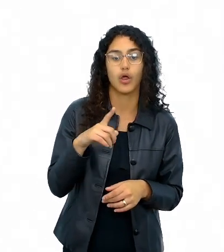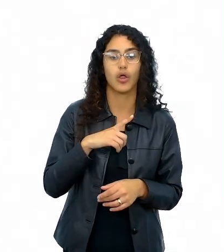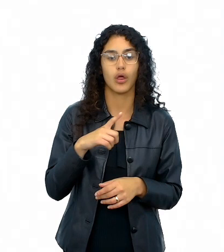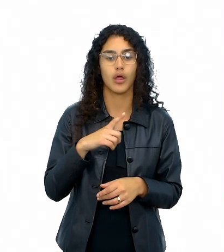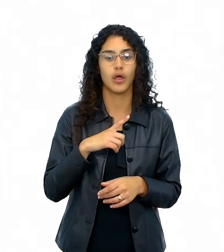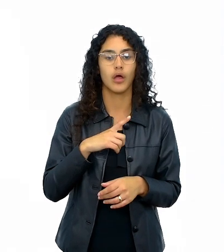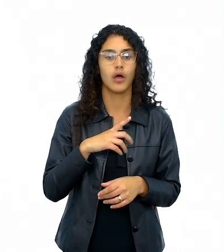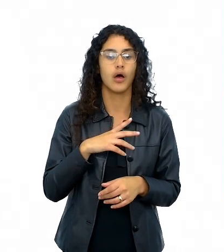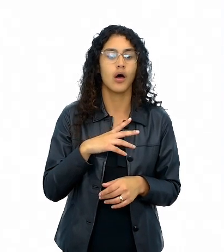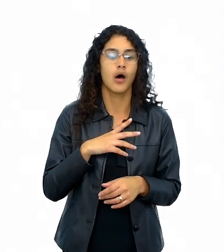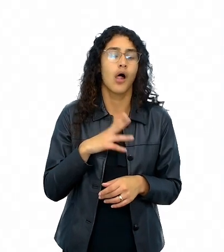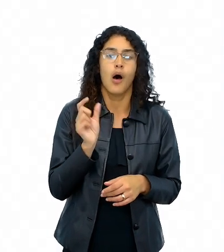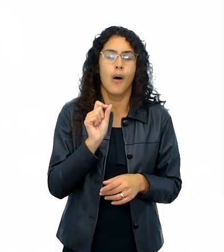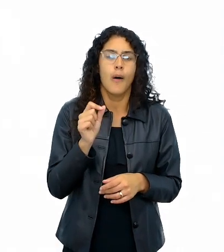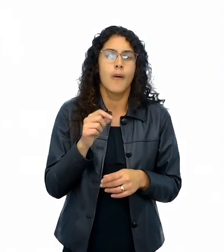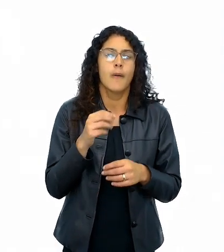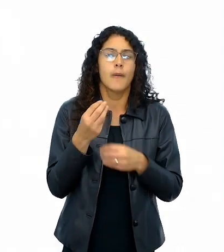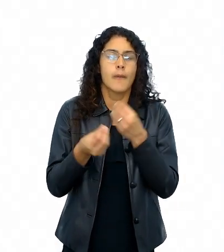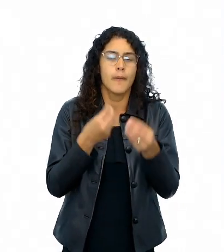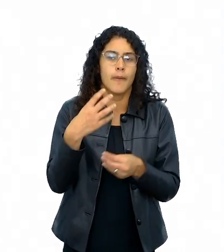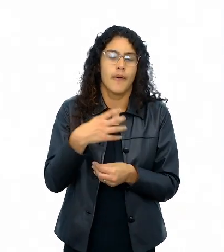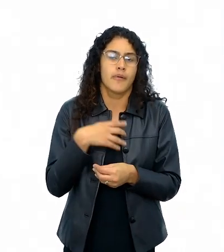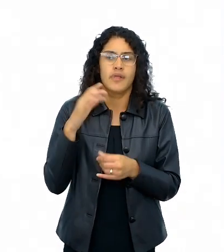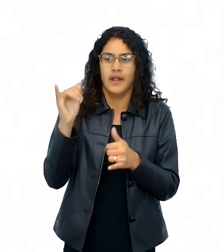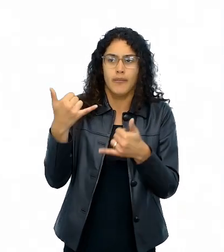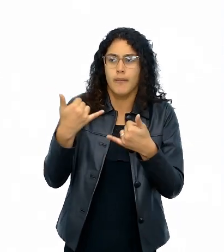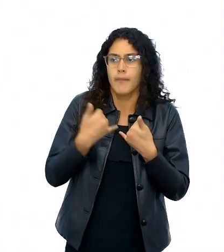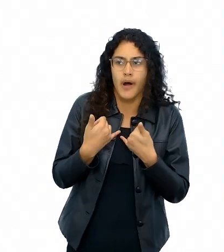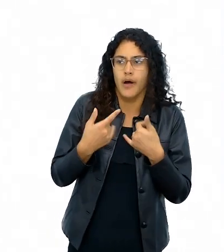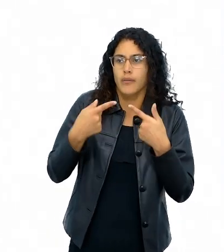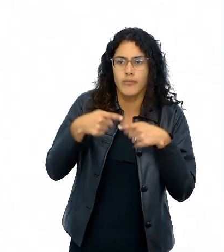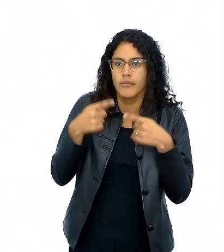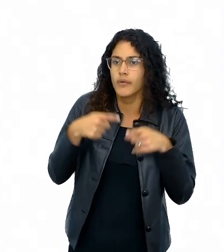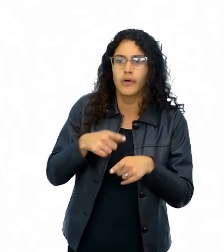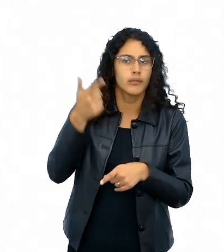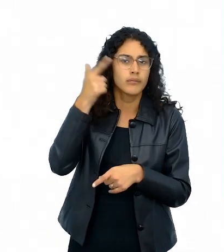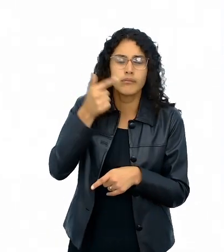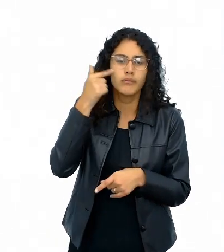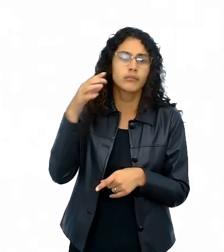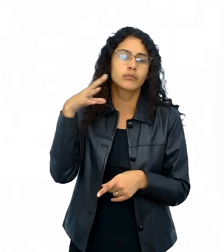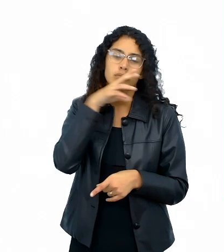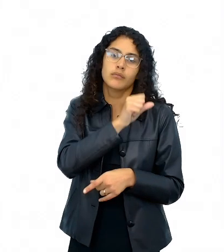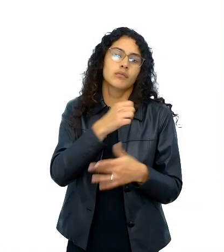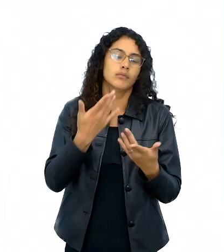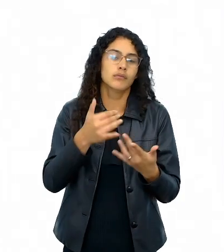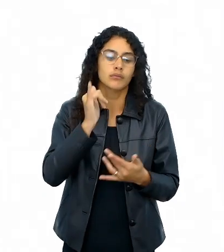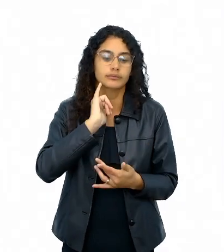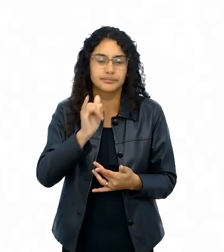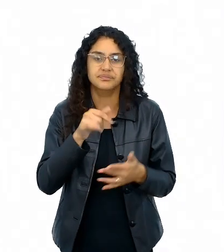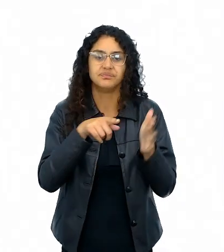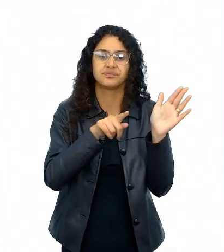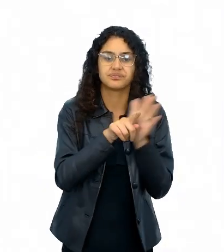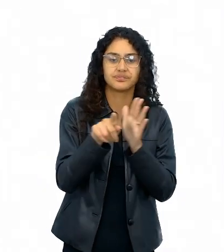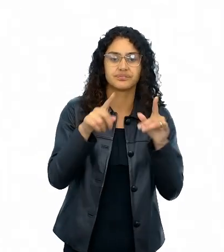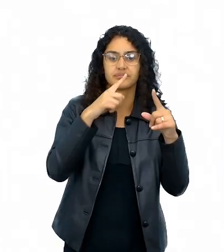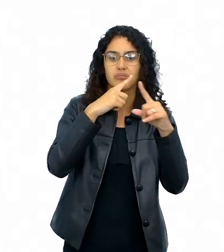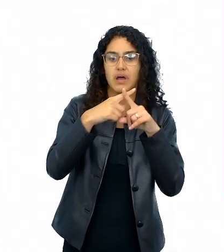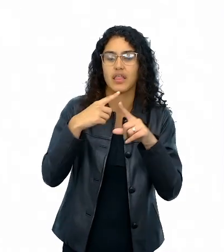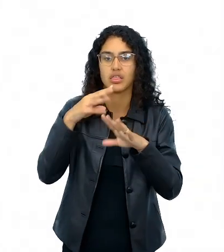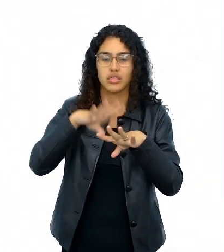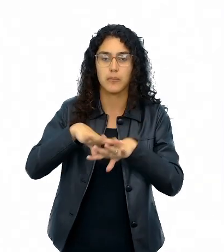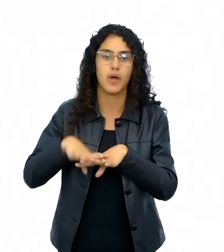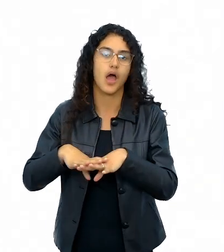estou sob pressão, né? Quando você está me pressionando, eu não consigo pensar rápido quando, né, você me fala aí uma questão de matemática,